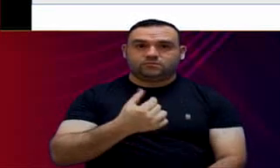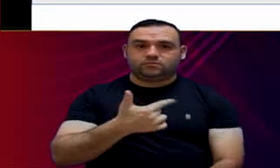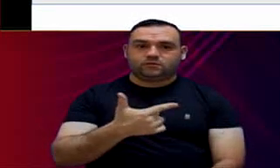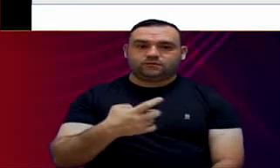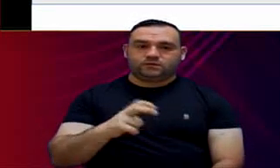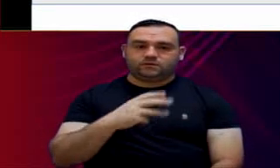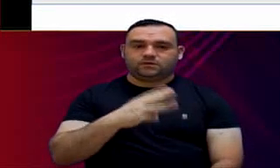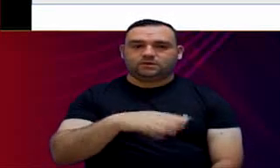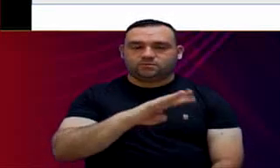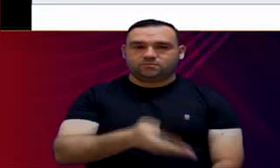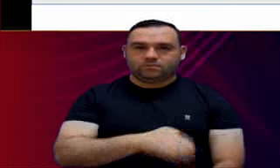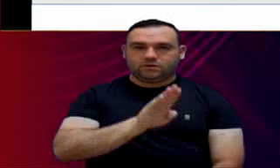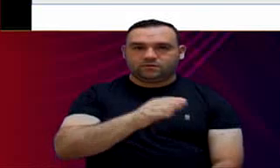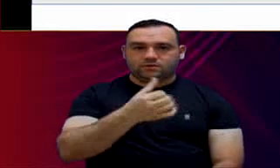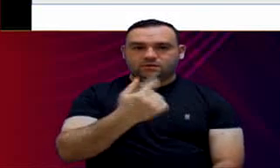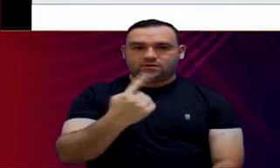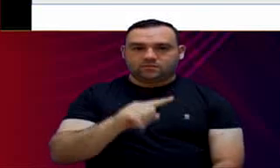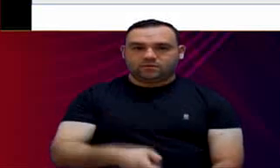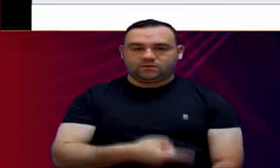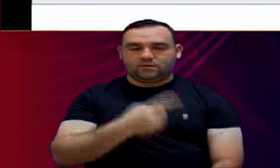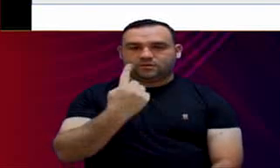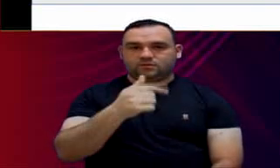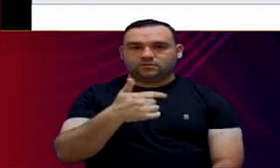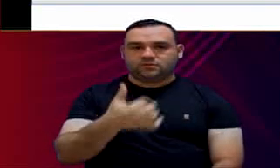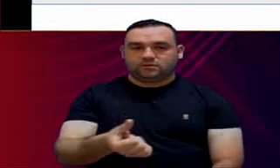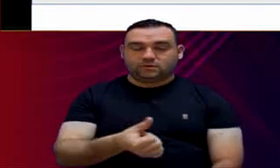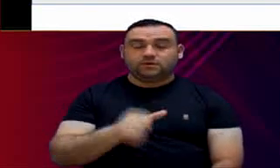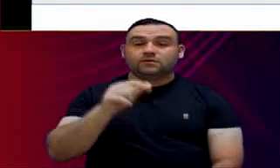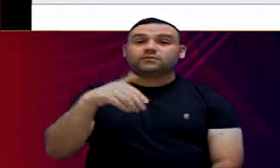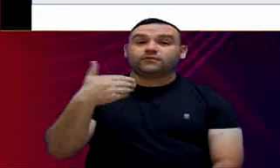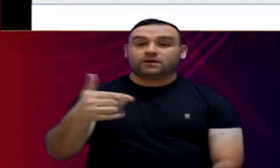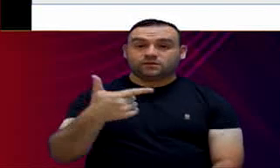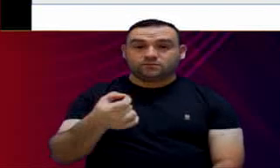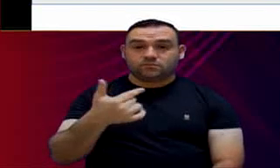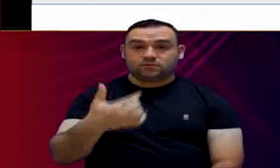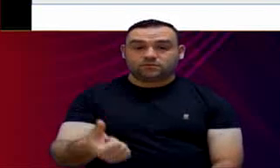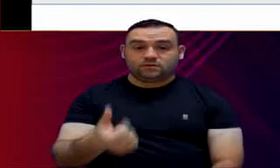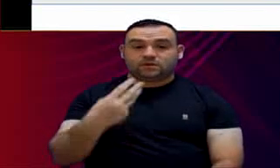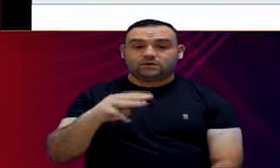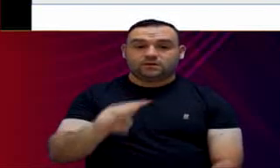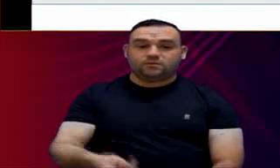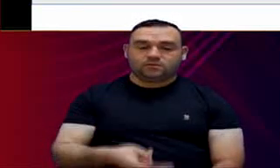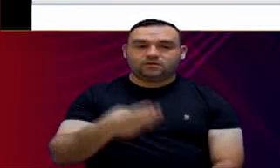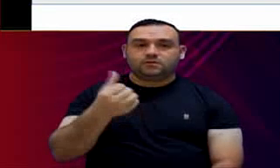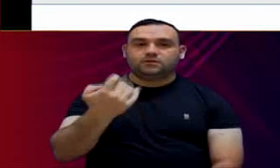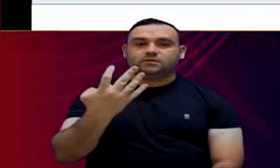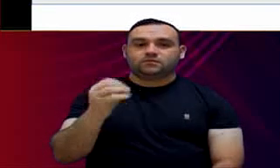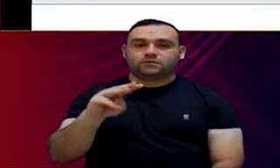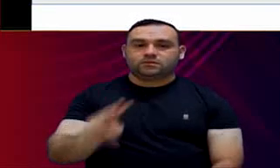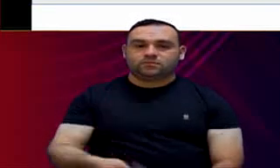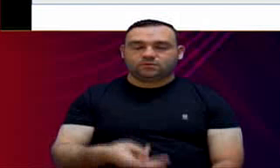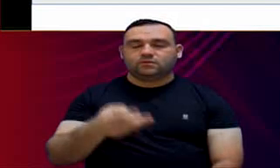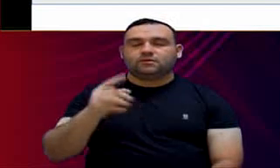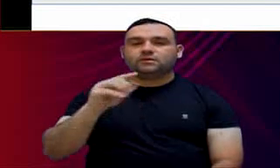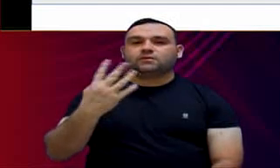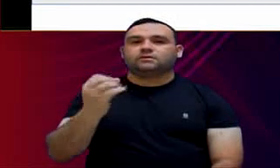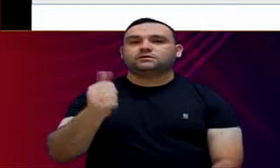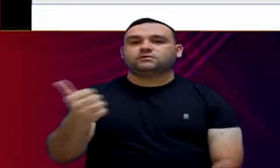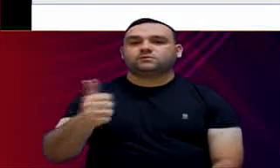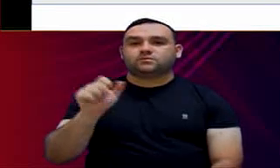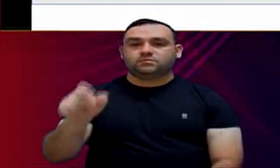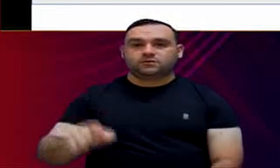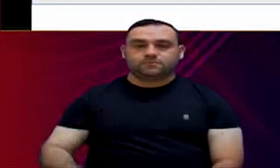3 bilhões 661 milhões 176 2026 de 3 milhões 640 milhões 411